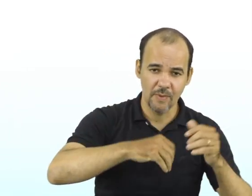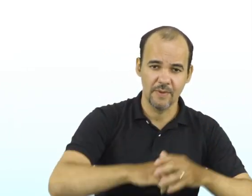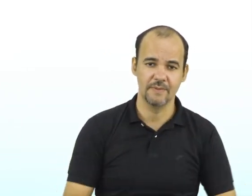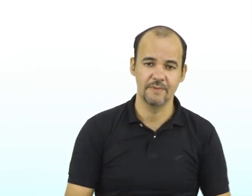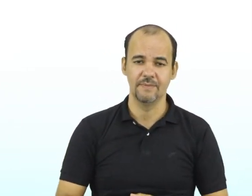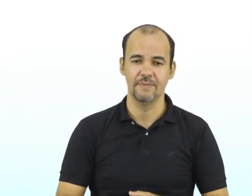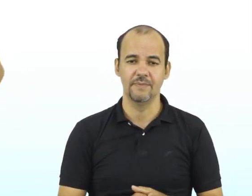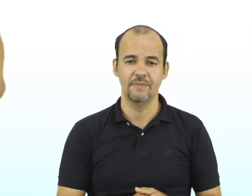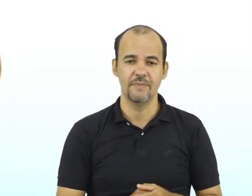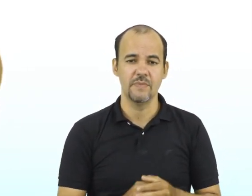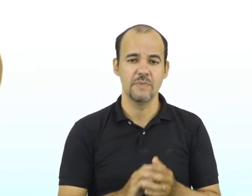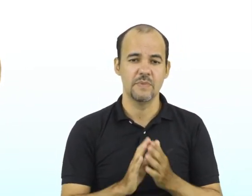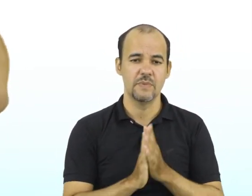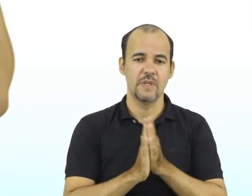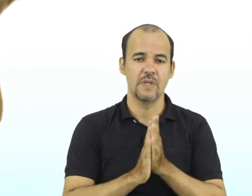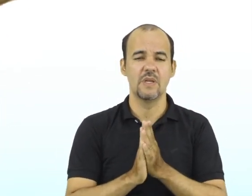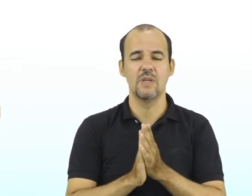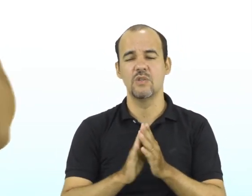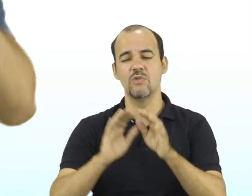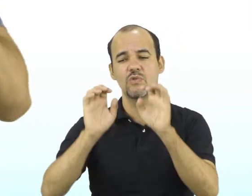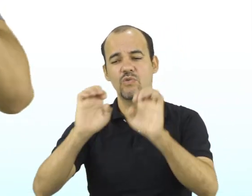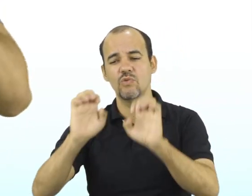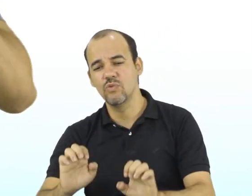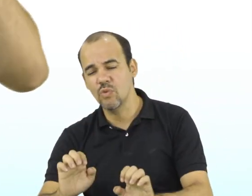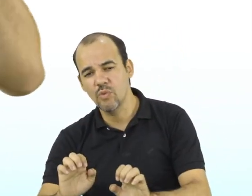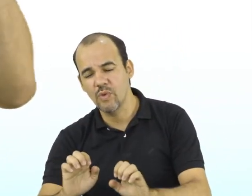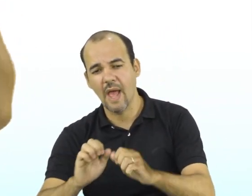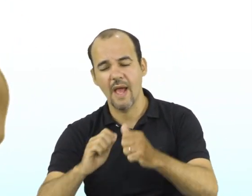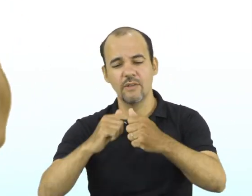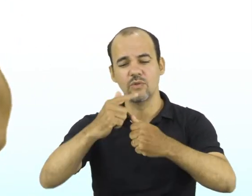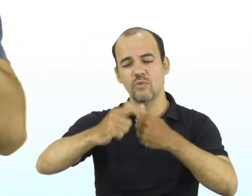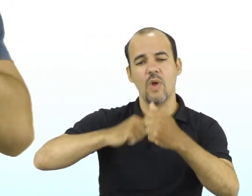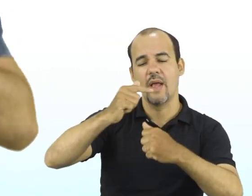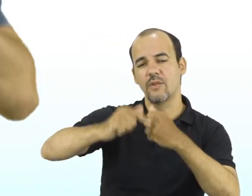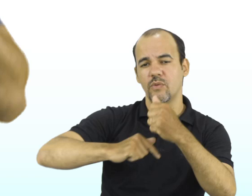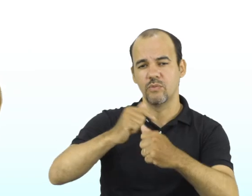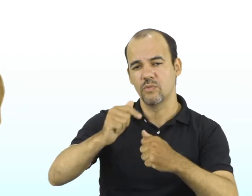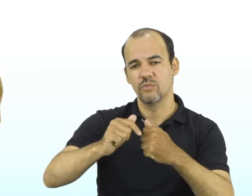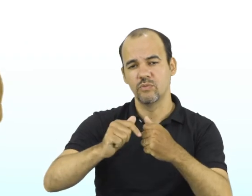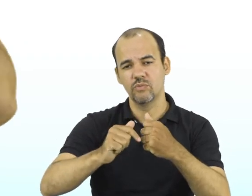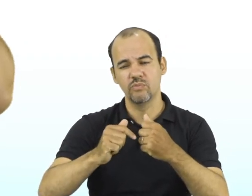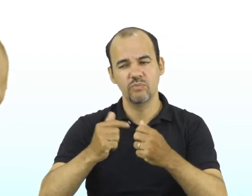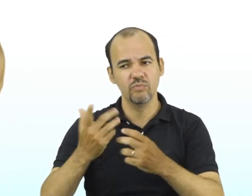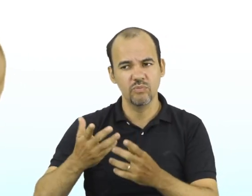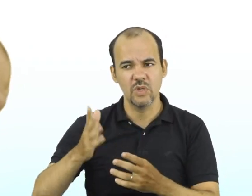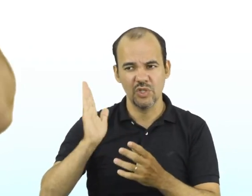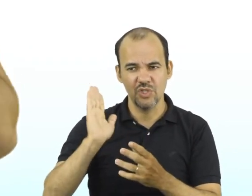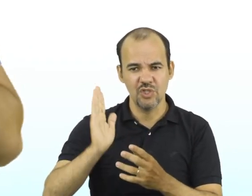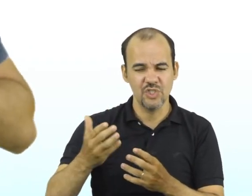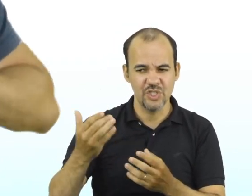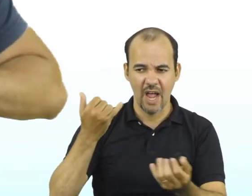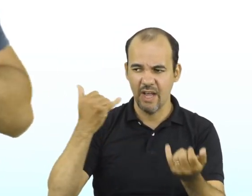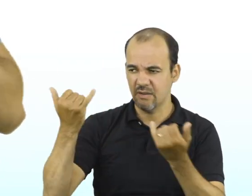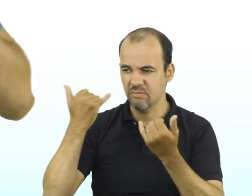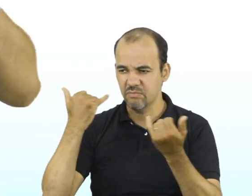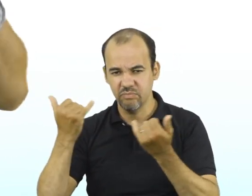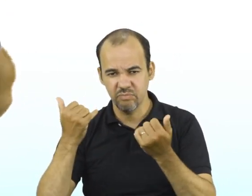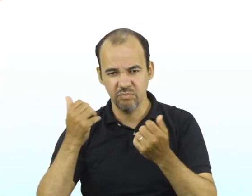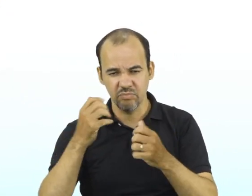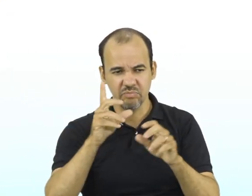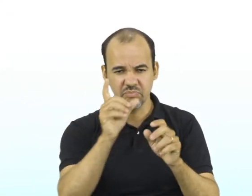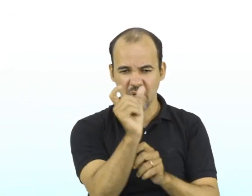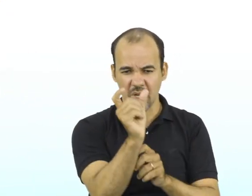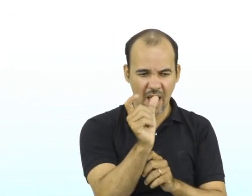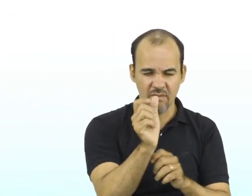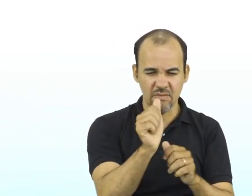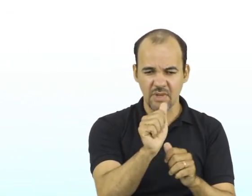ó. Estrutura atômica ou estrutura do átomo. Você já ouviu falar nesse termo